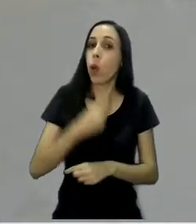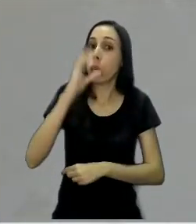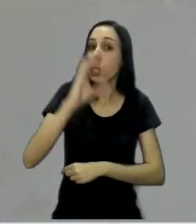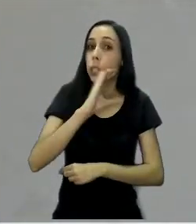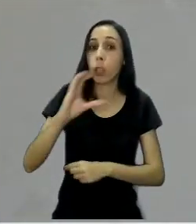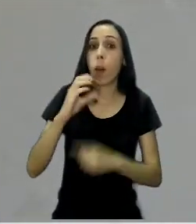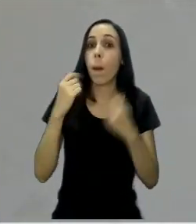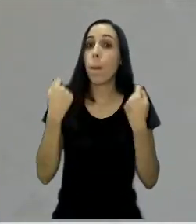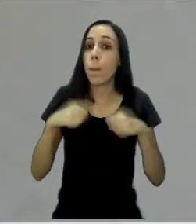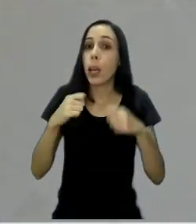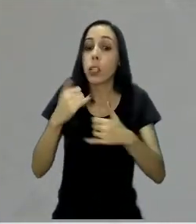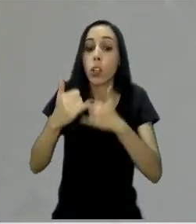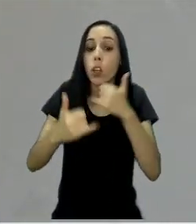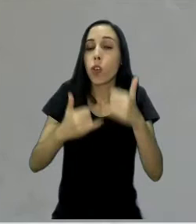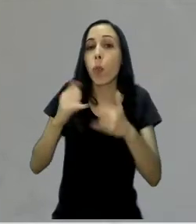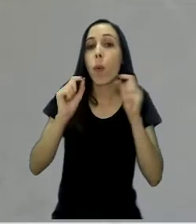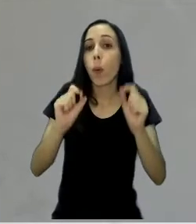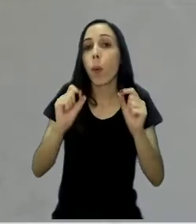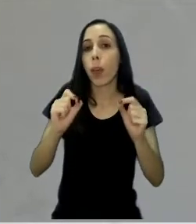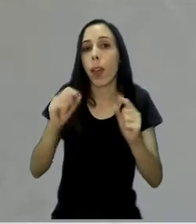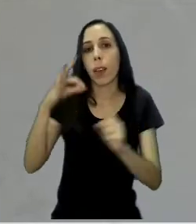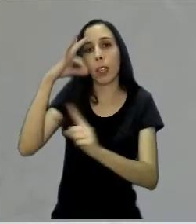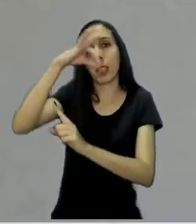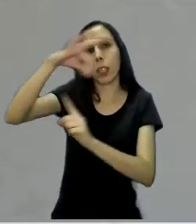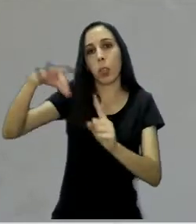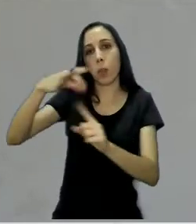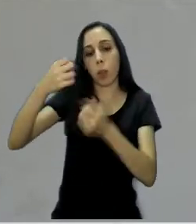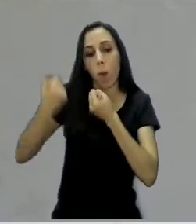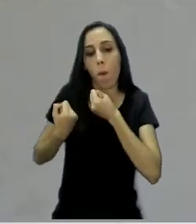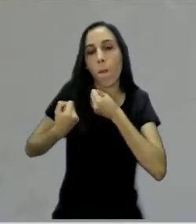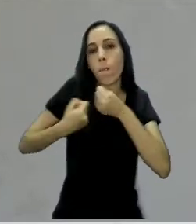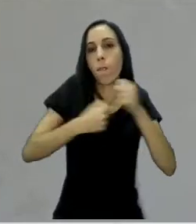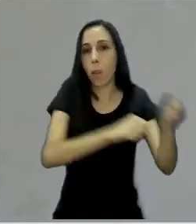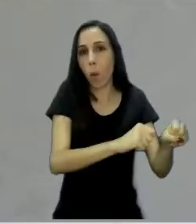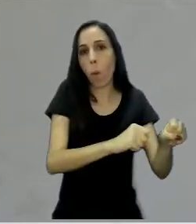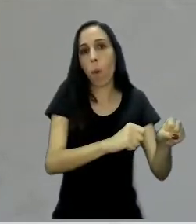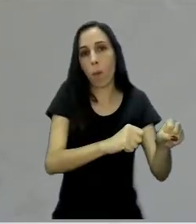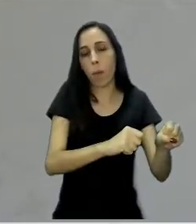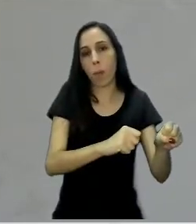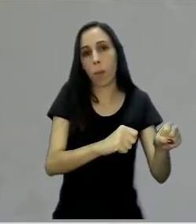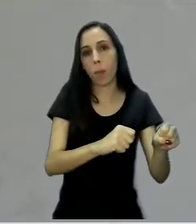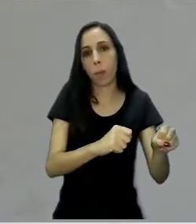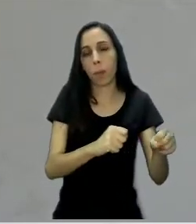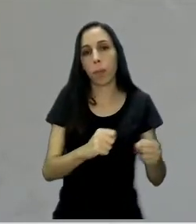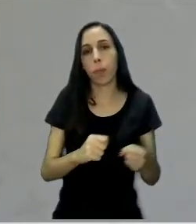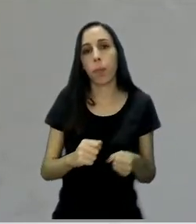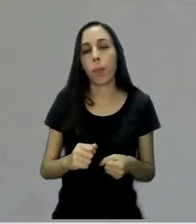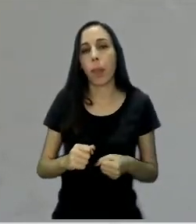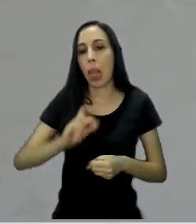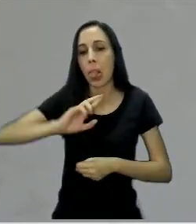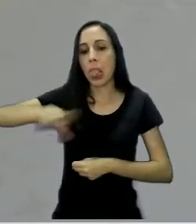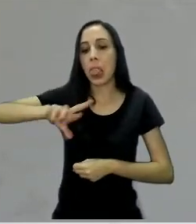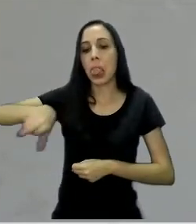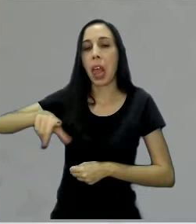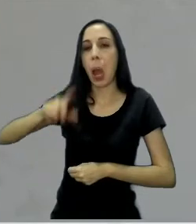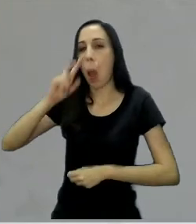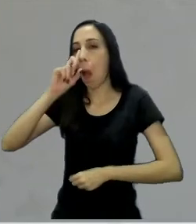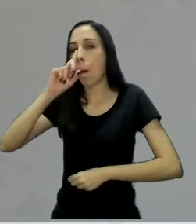Santo, nós devemos fazer o jogo do Espírito Santo, que é ser defensor, advogado de